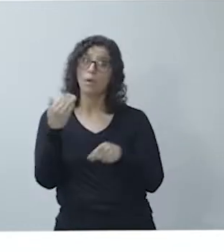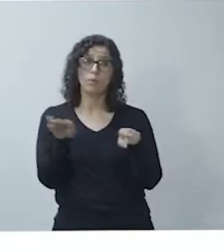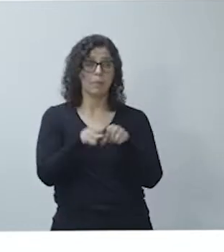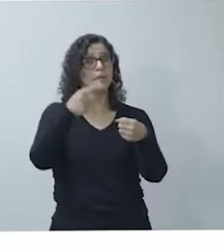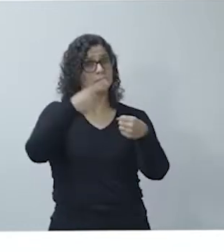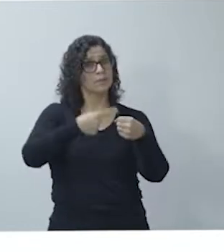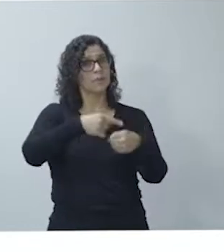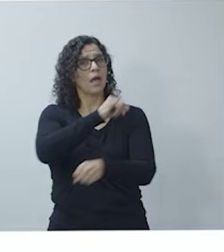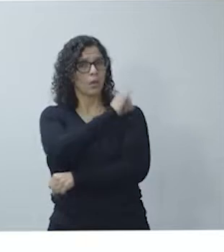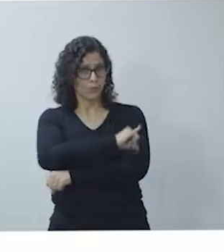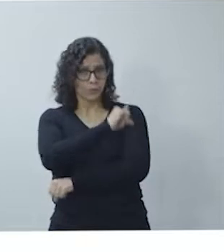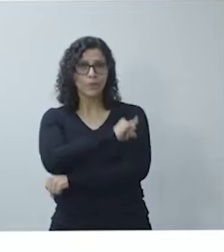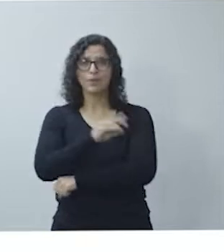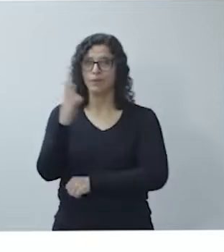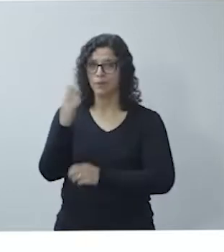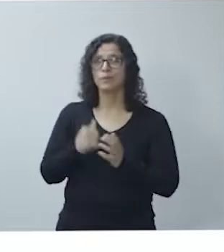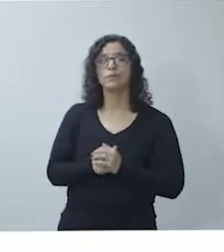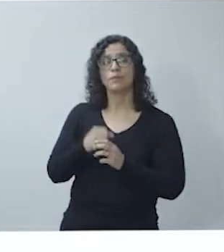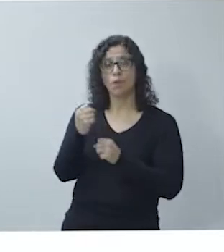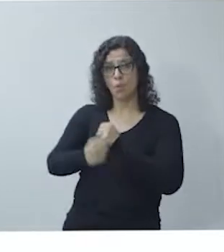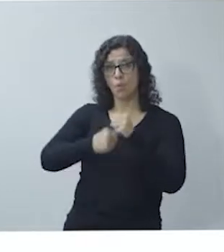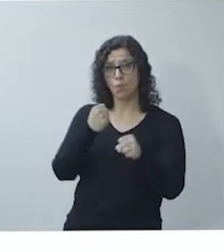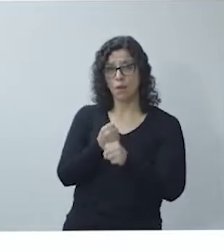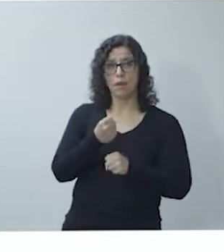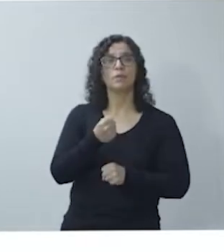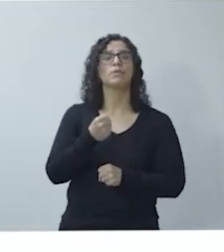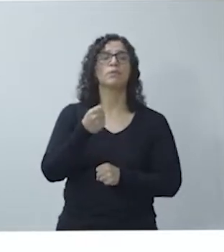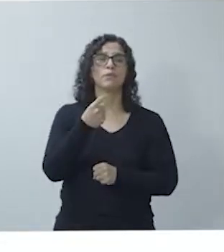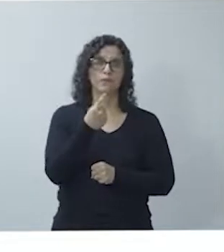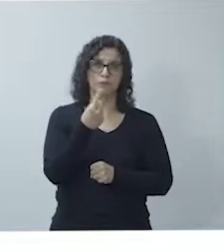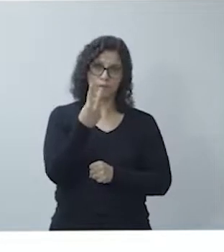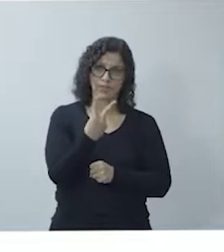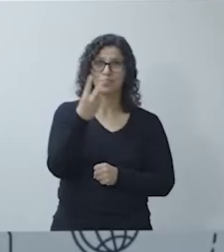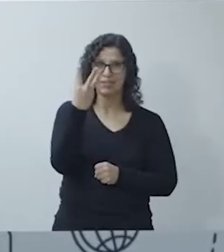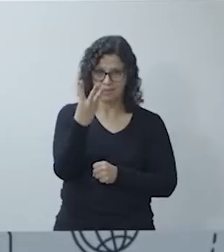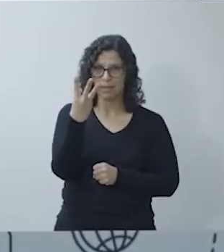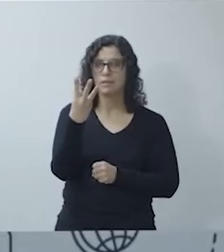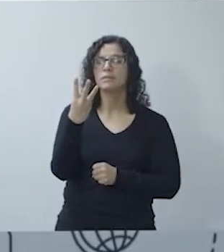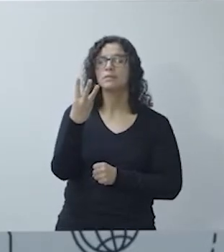mesma cidade, lá no Rio de Janeiro, em